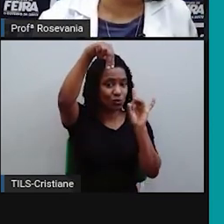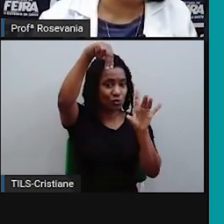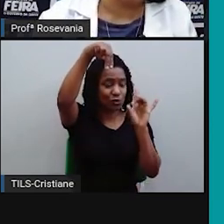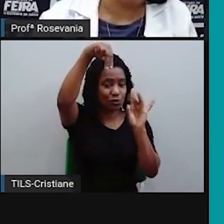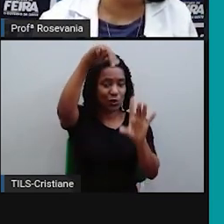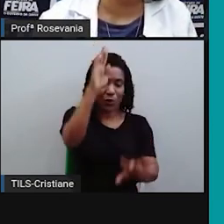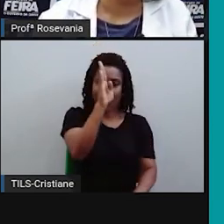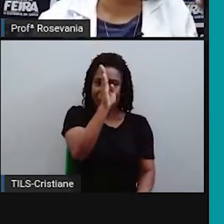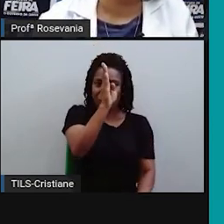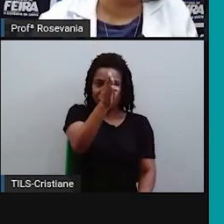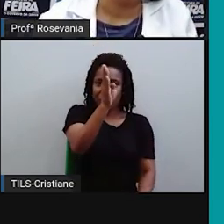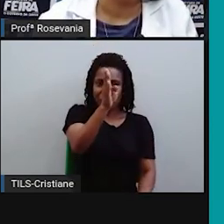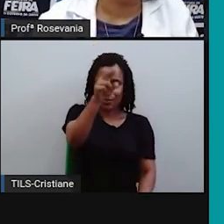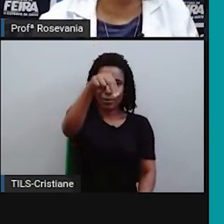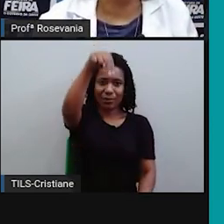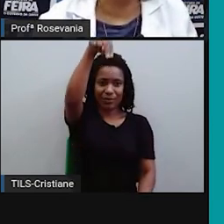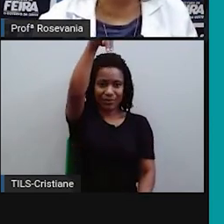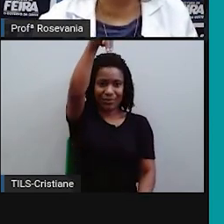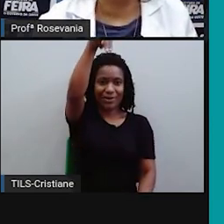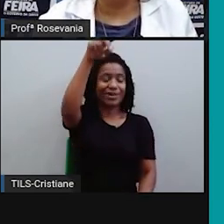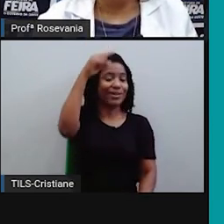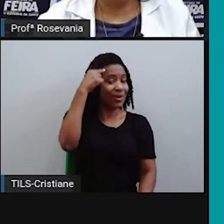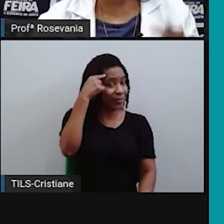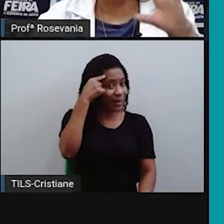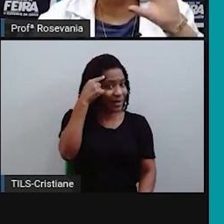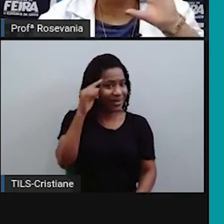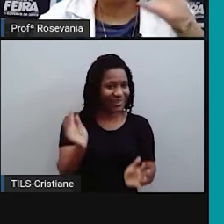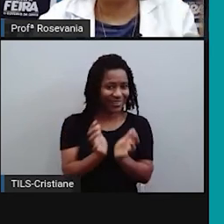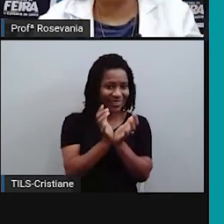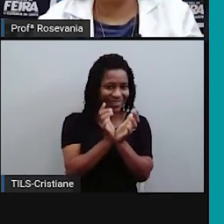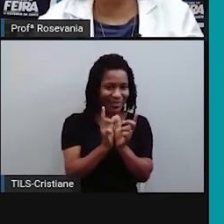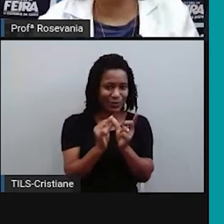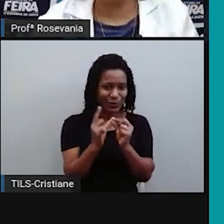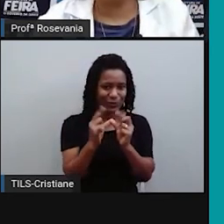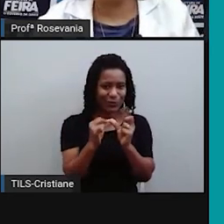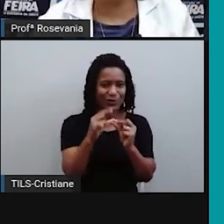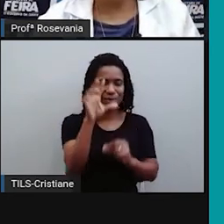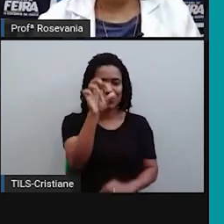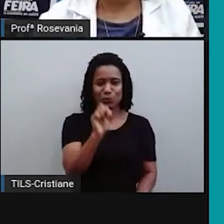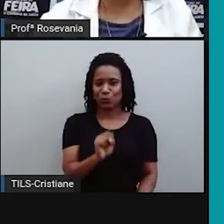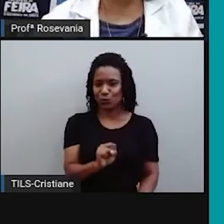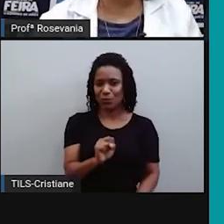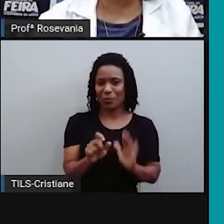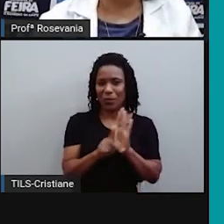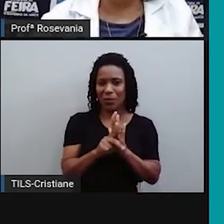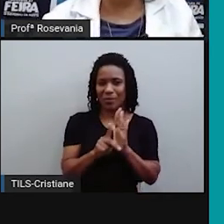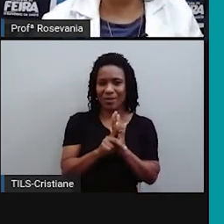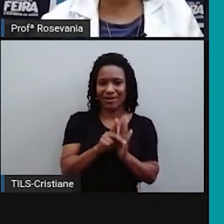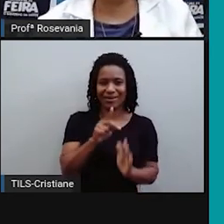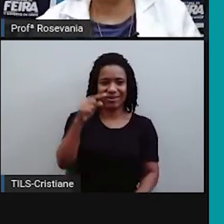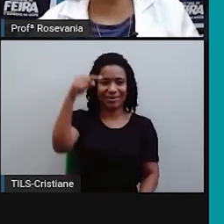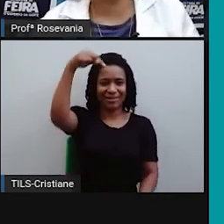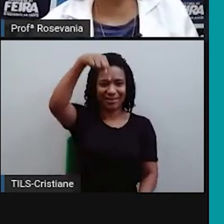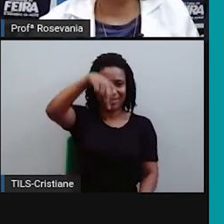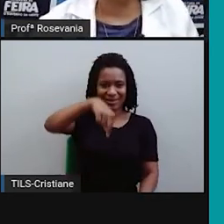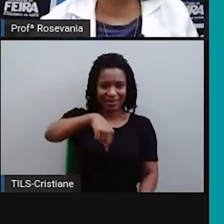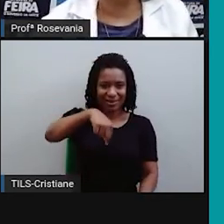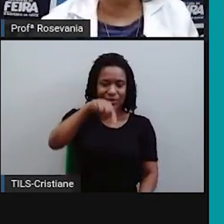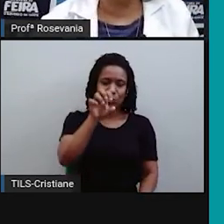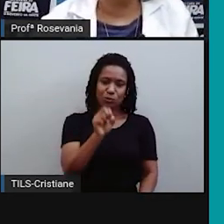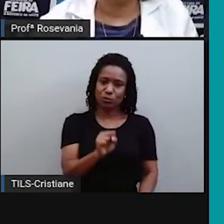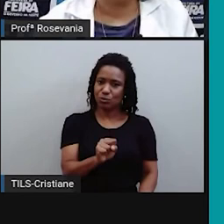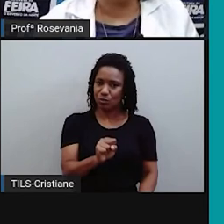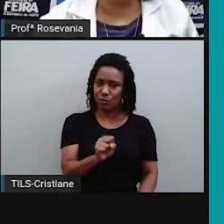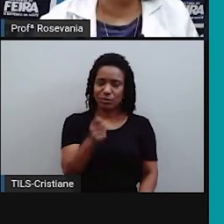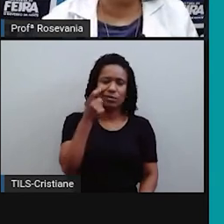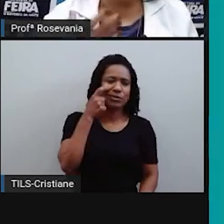como o Cruzeiro do Sul, eu só vou achar no hemisfério sul. Não adianta ficar procurando, né, a estrela polar no hemisfério sul e nem